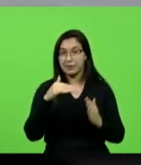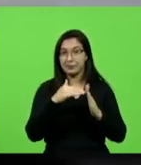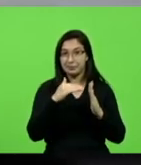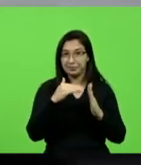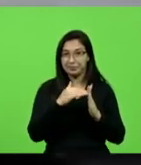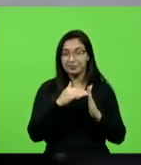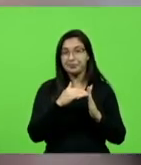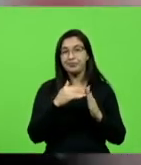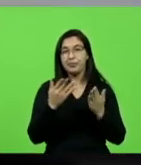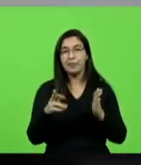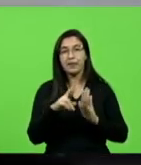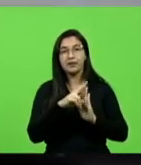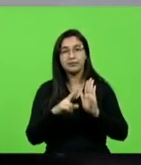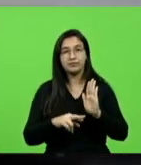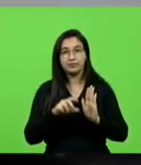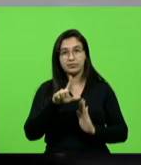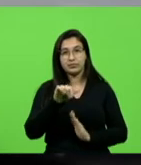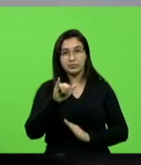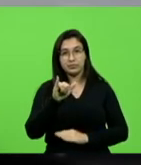deputada Luísa Canziani, ela não é